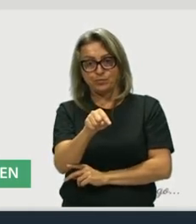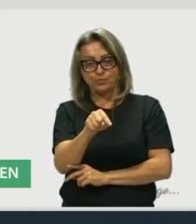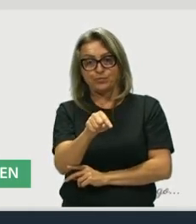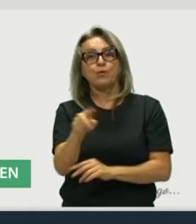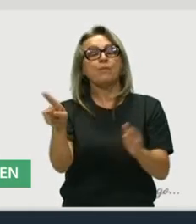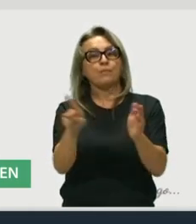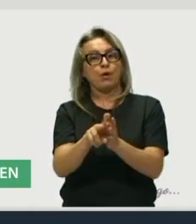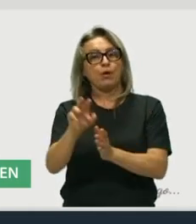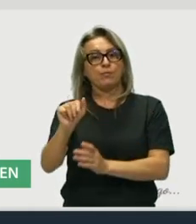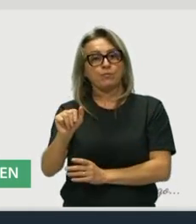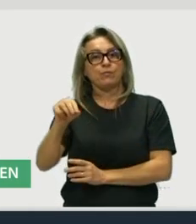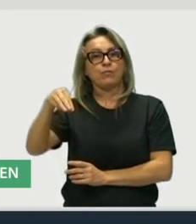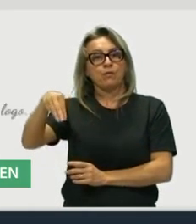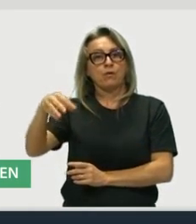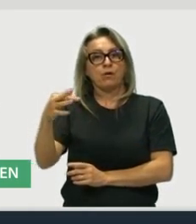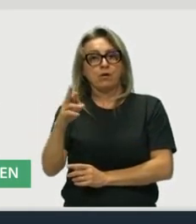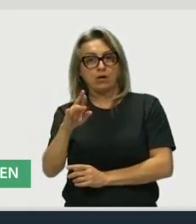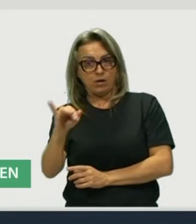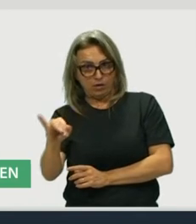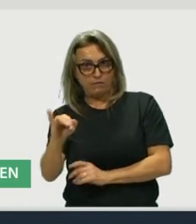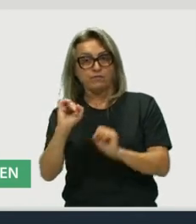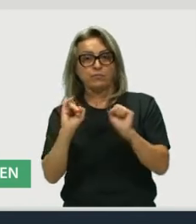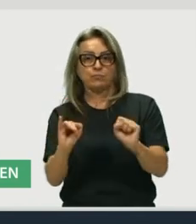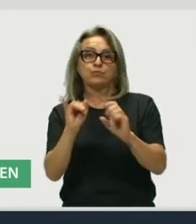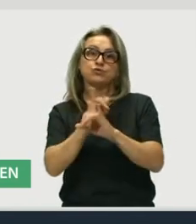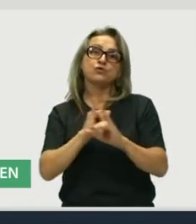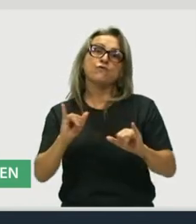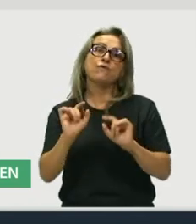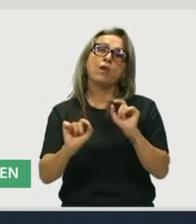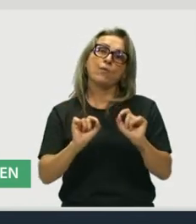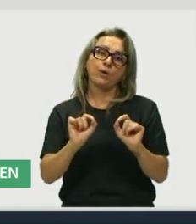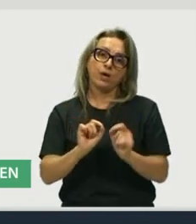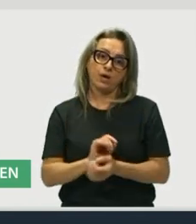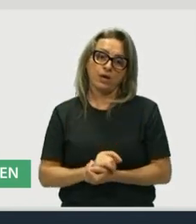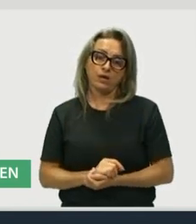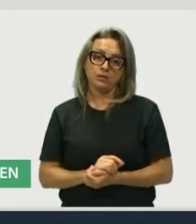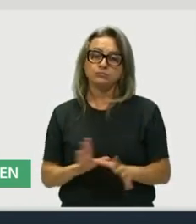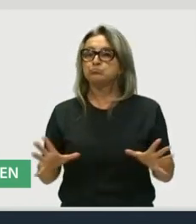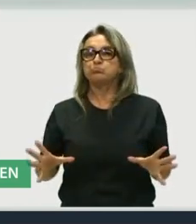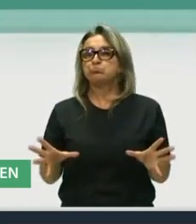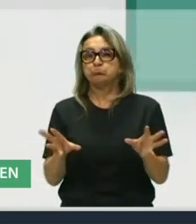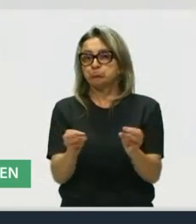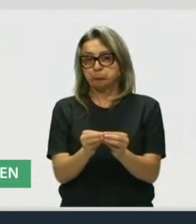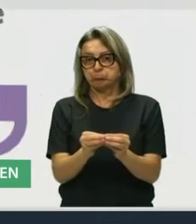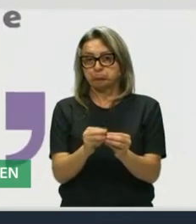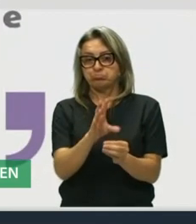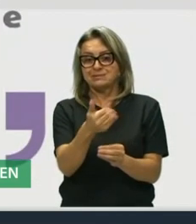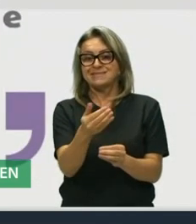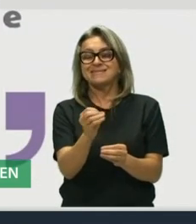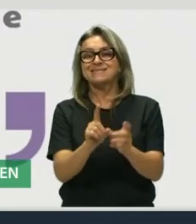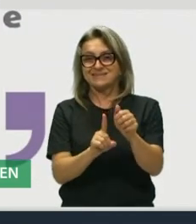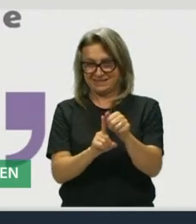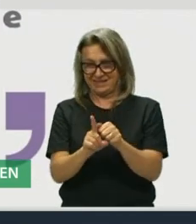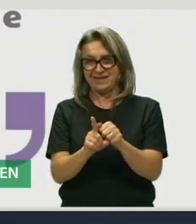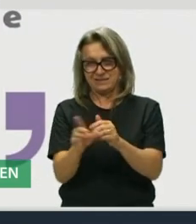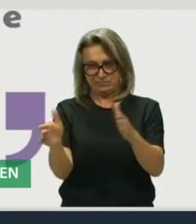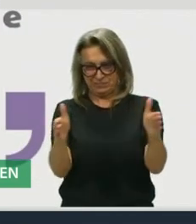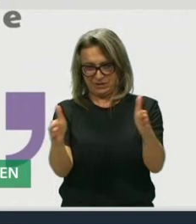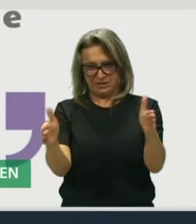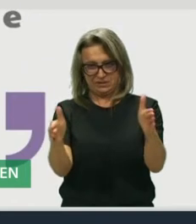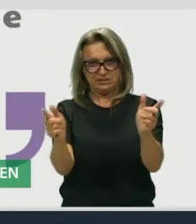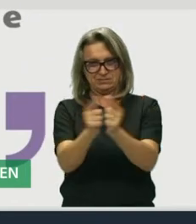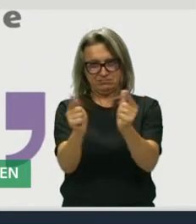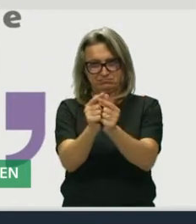ANFRE, nós poderíamos, de certa forma, dizer que praticamente nesses 10 meses, se fizéssemos assim